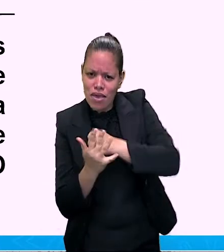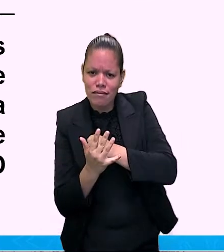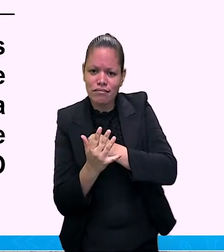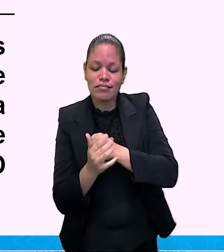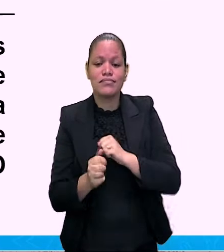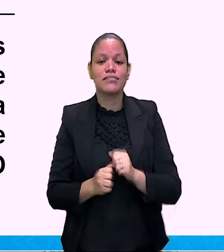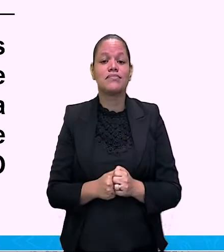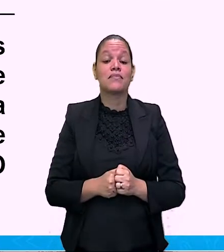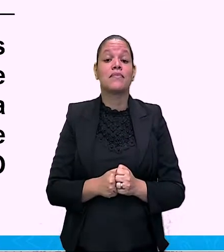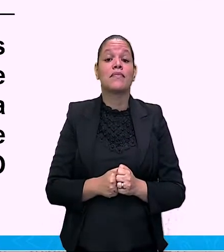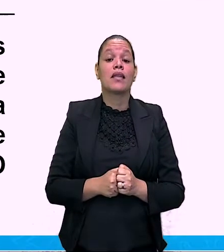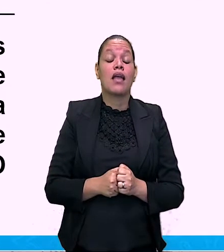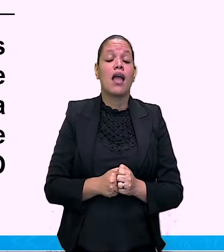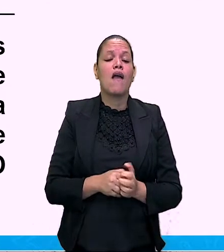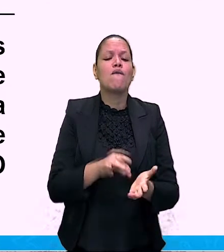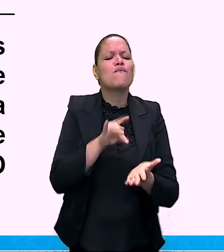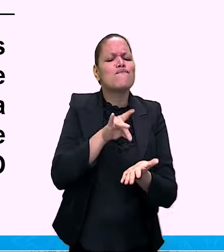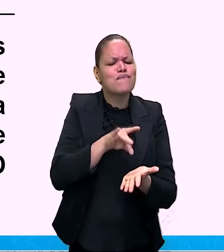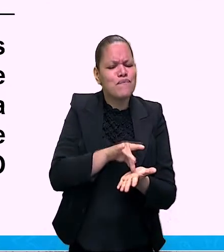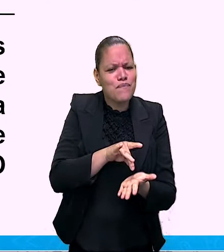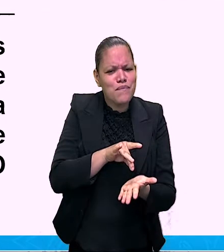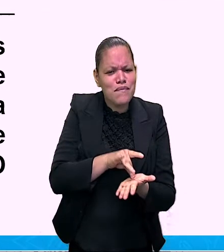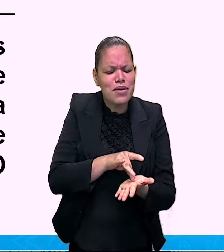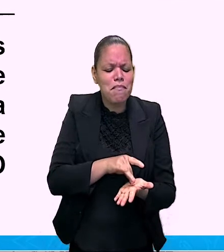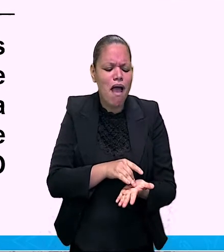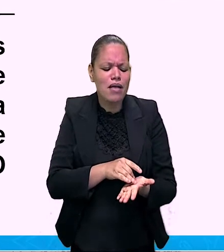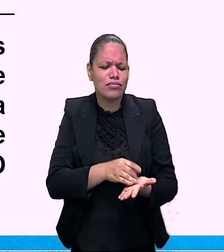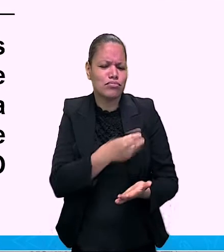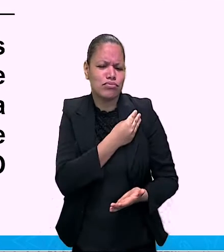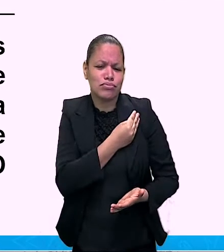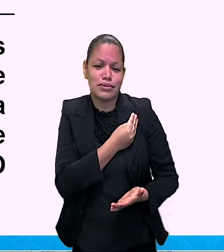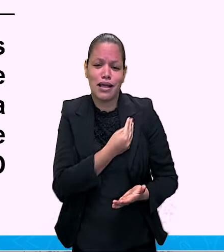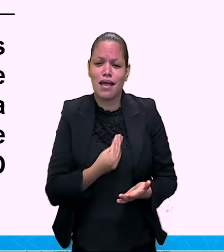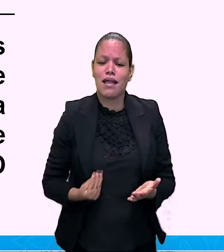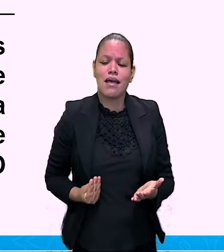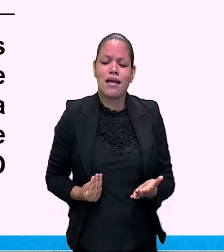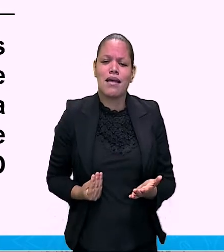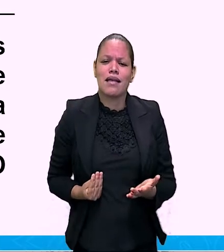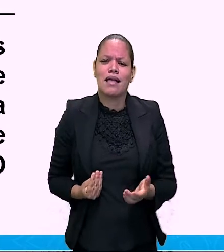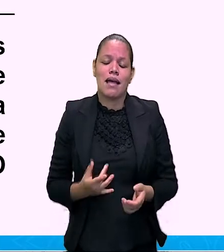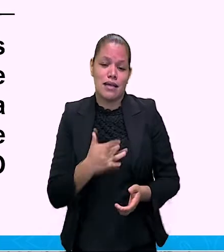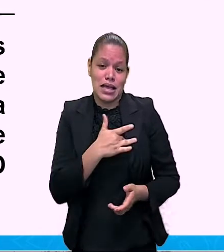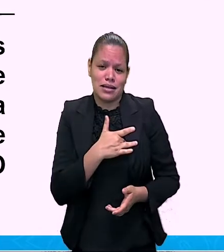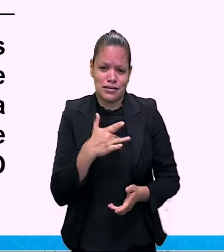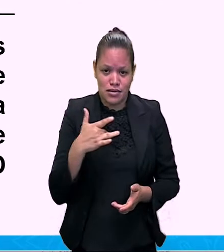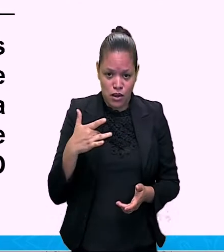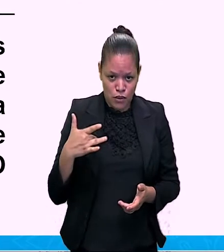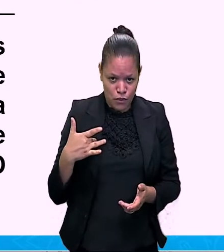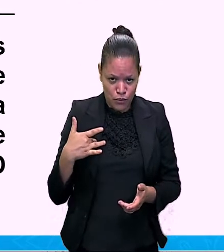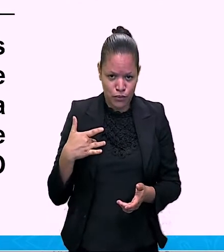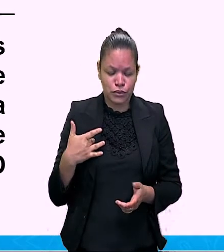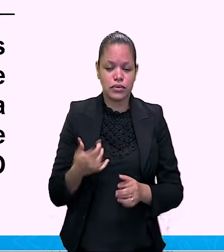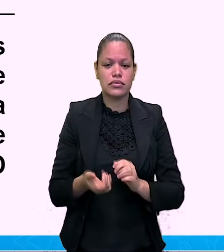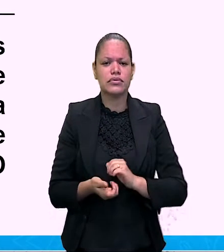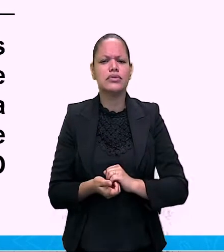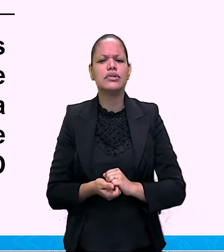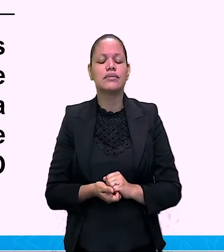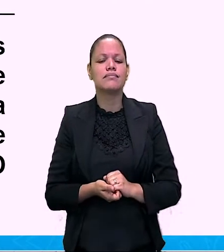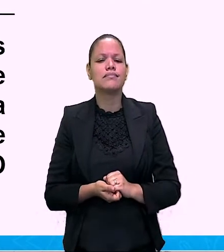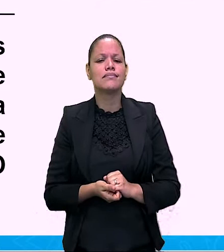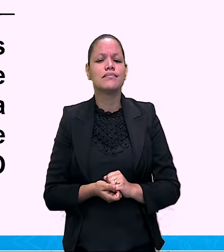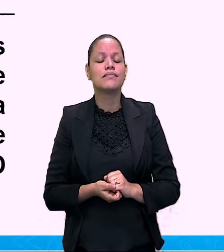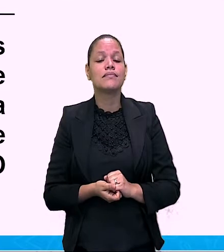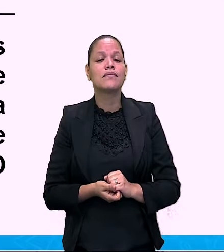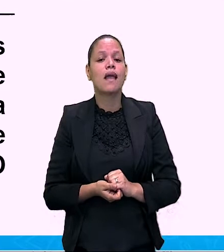Minas, segundo a Secretaria de Estado de Saúde. A Secretaria